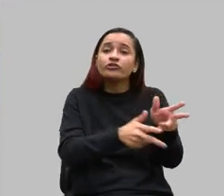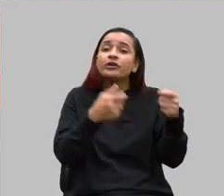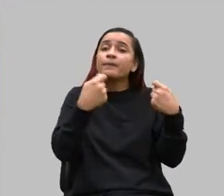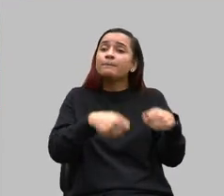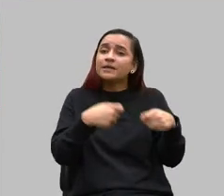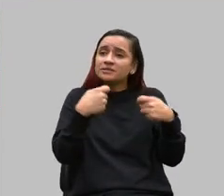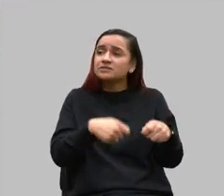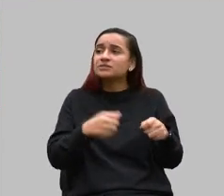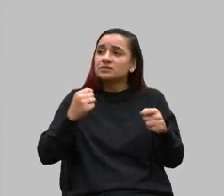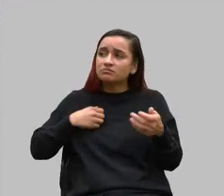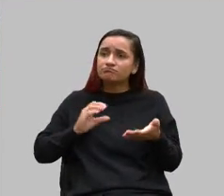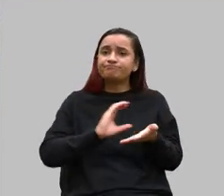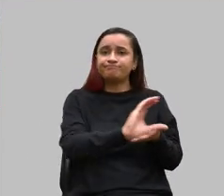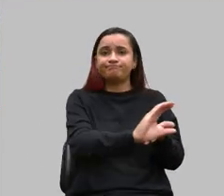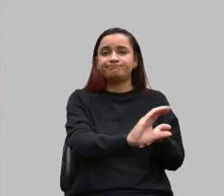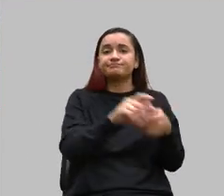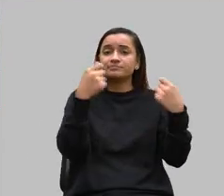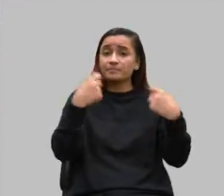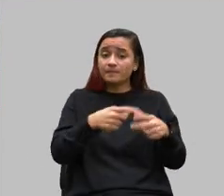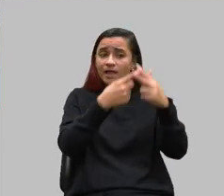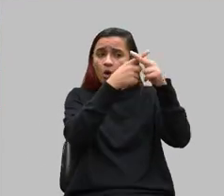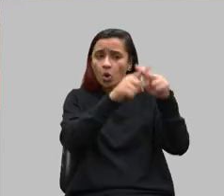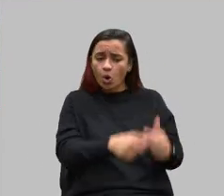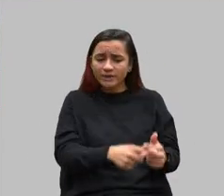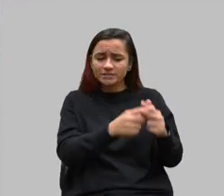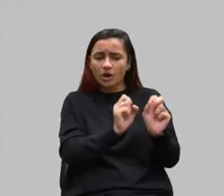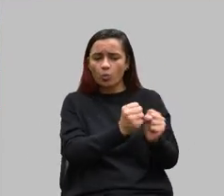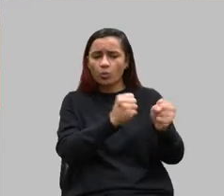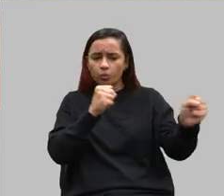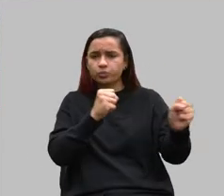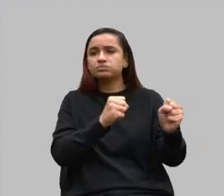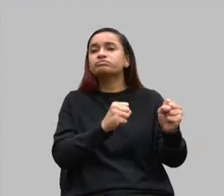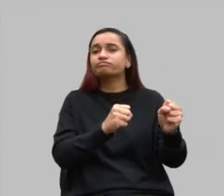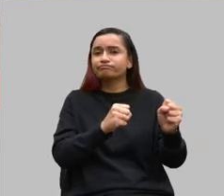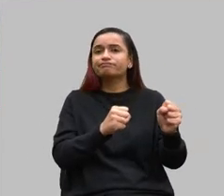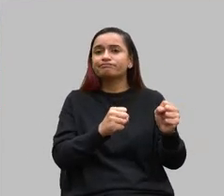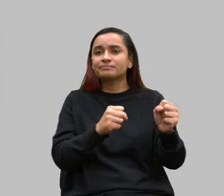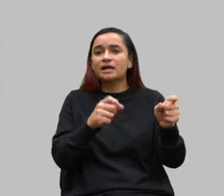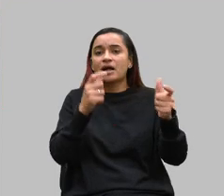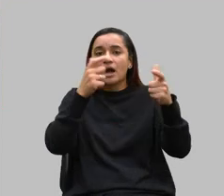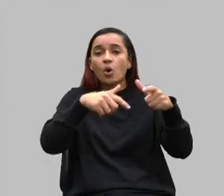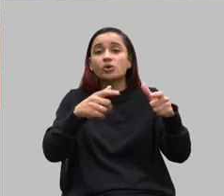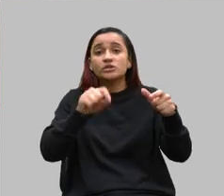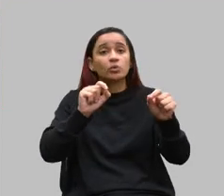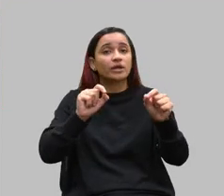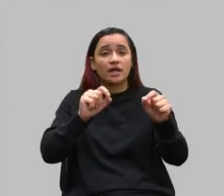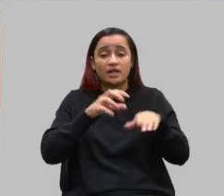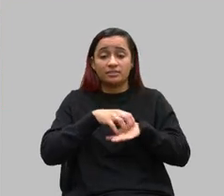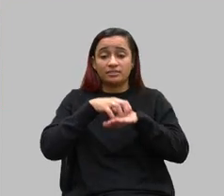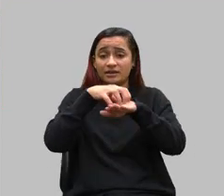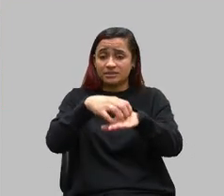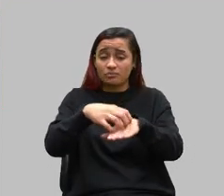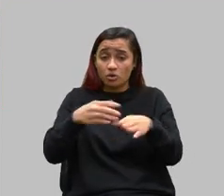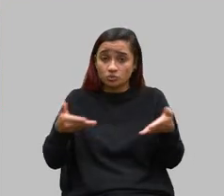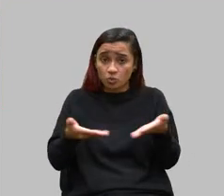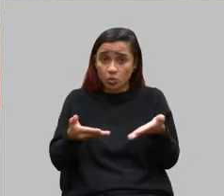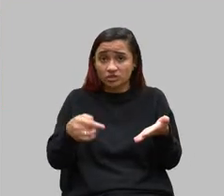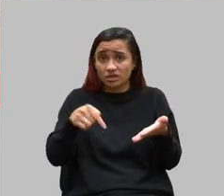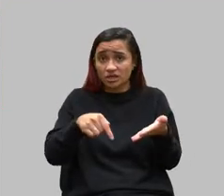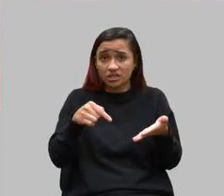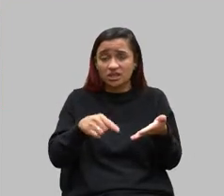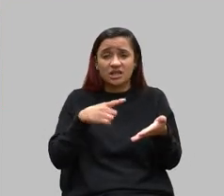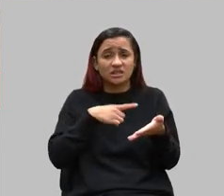Ferroviário Tem que haver uma uma correção da Matriz de transportes que ela a nossa Matriz de transportes ela é extremamente